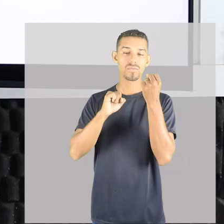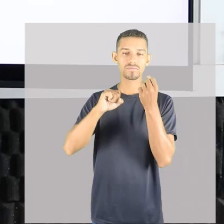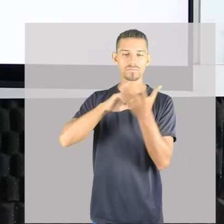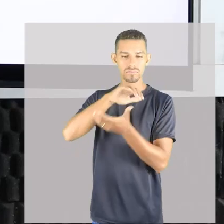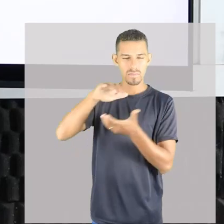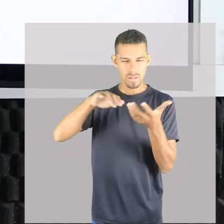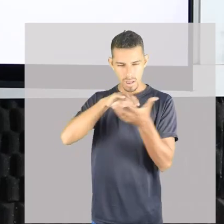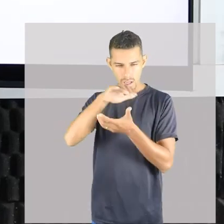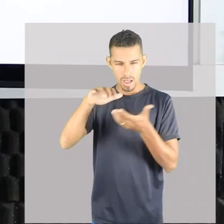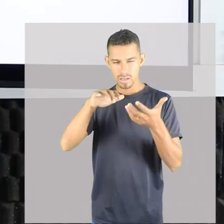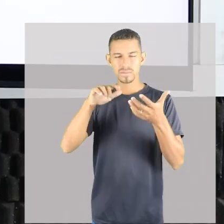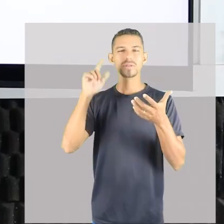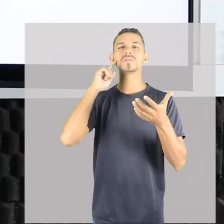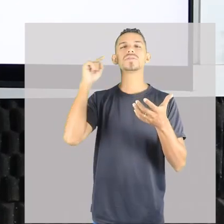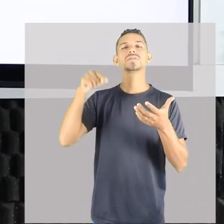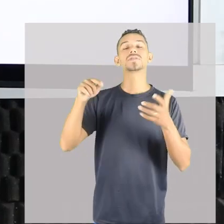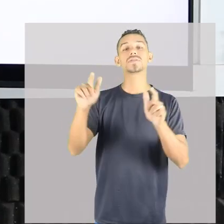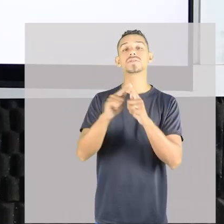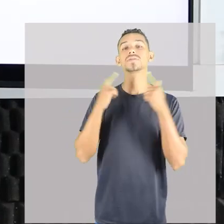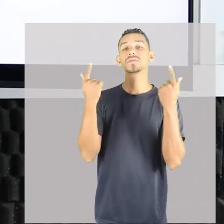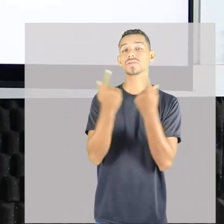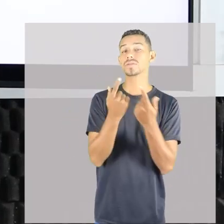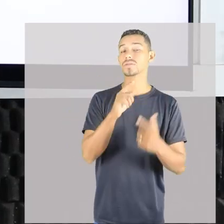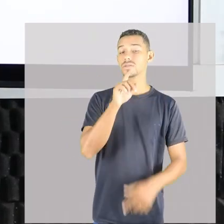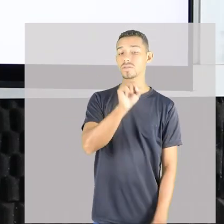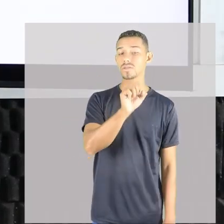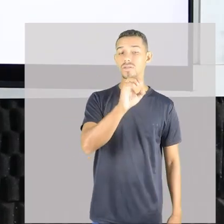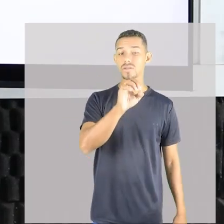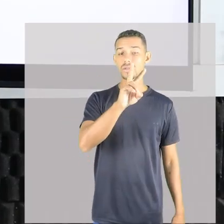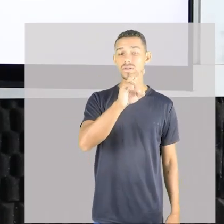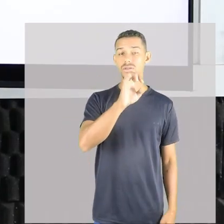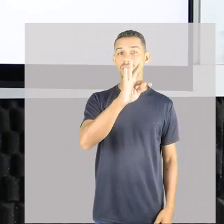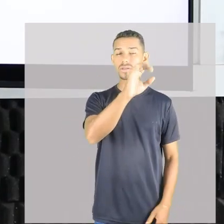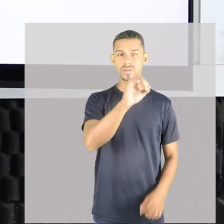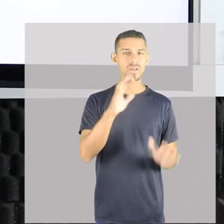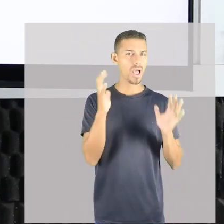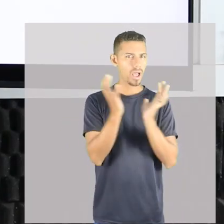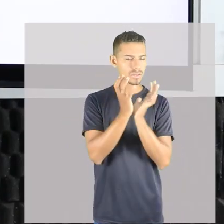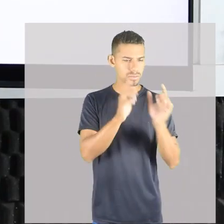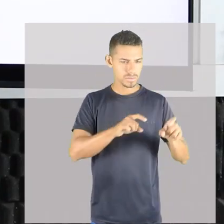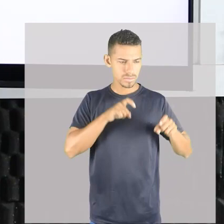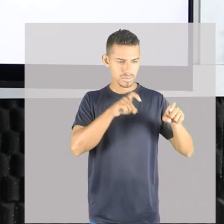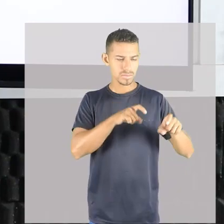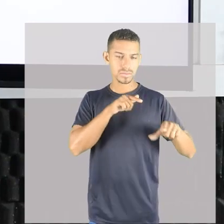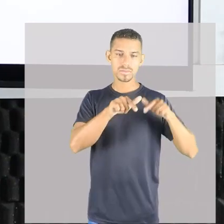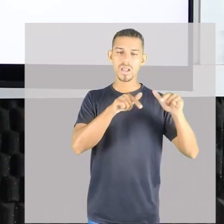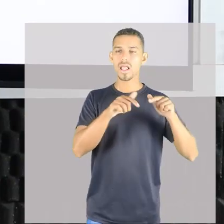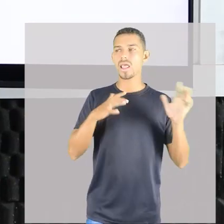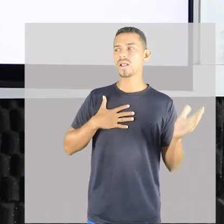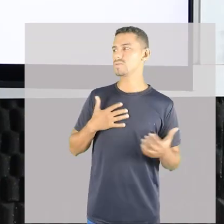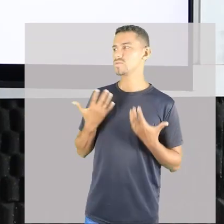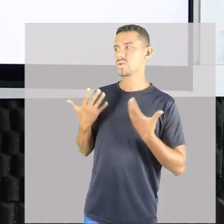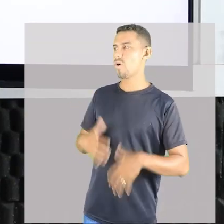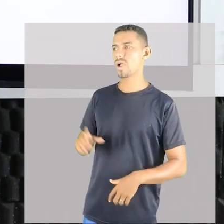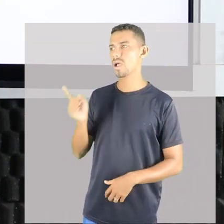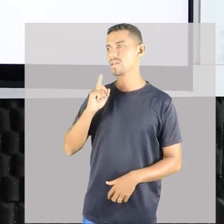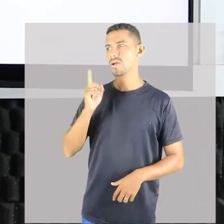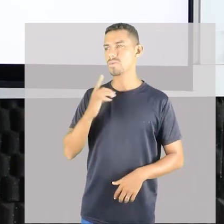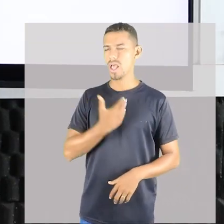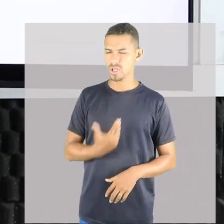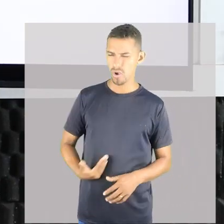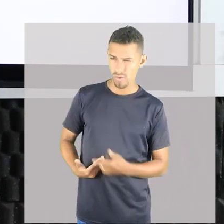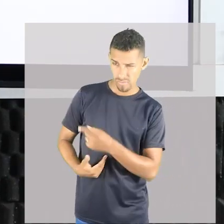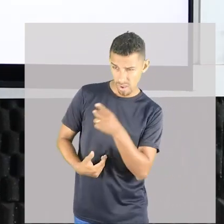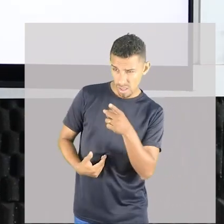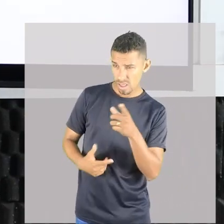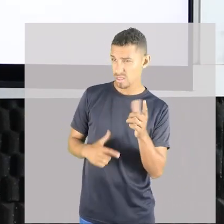só, os soviéticos, que aqueles grupos, né, camponeses, trabalhadores, começam a entender que, bom, não é isso que nós queríamos. Com esse governo